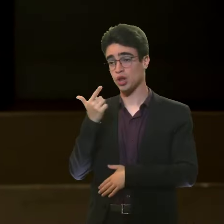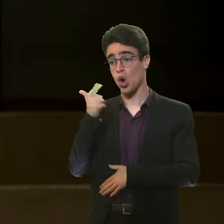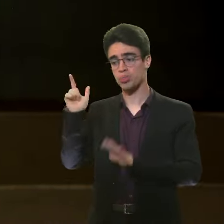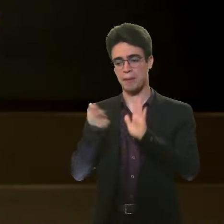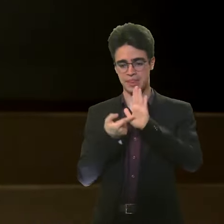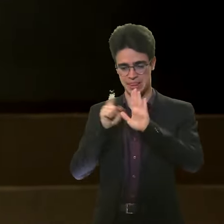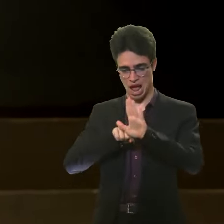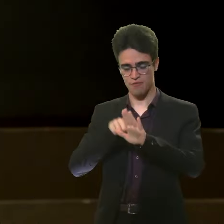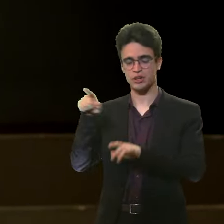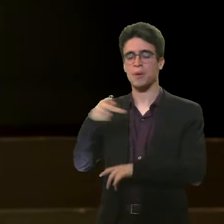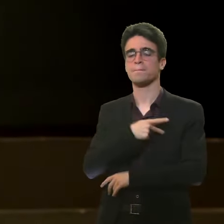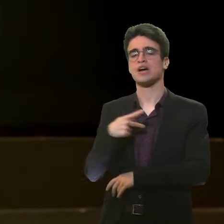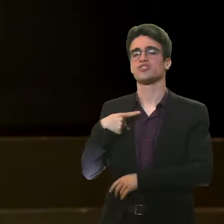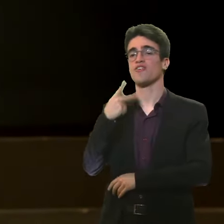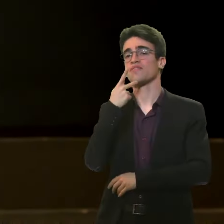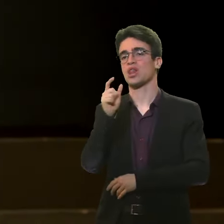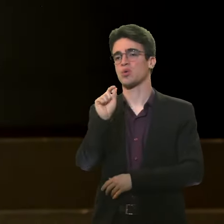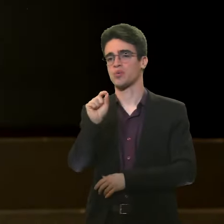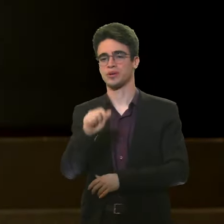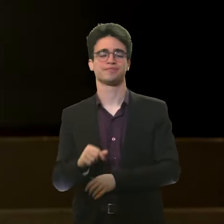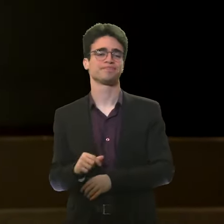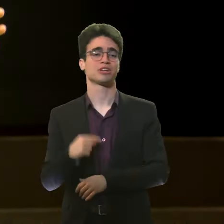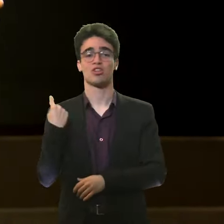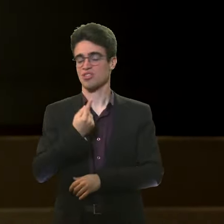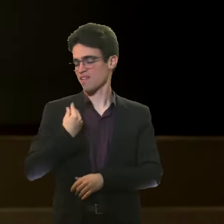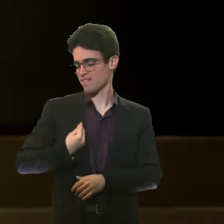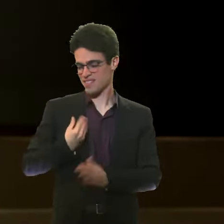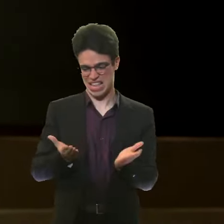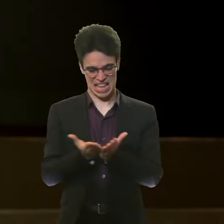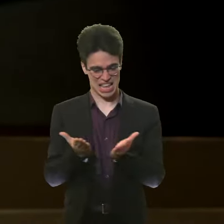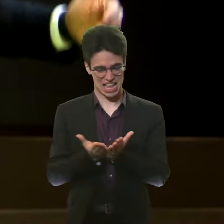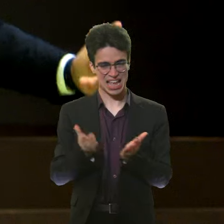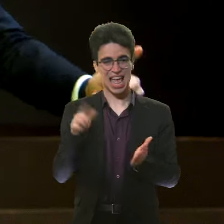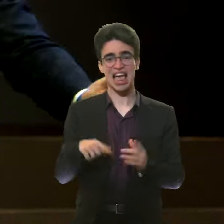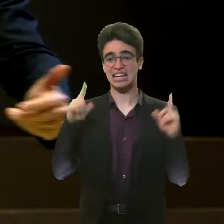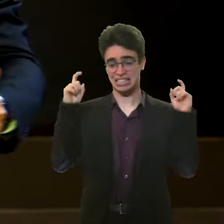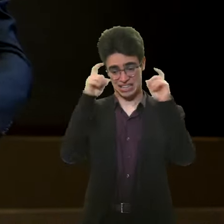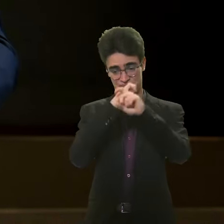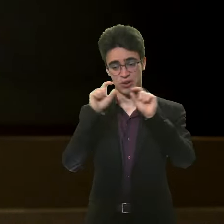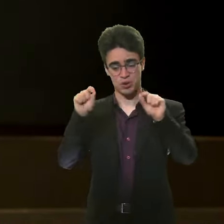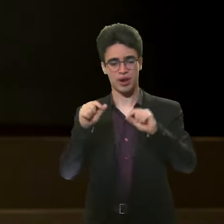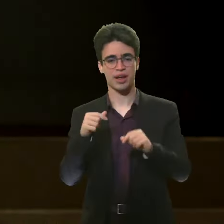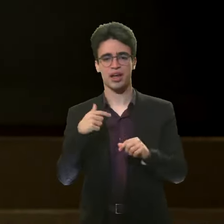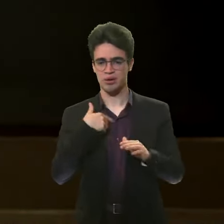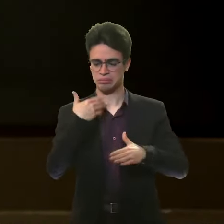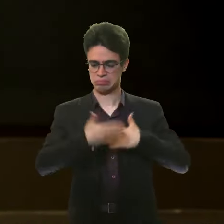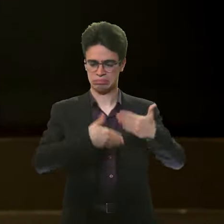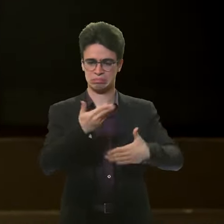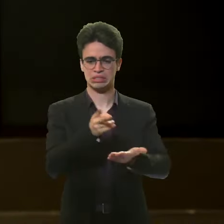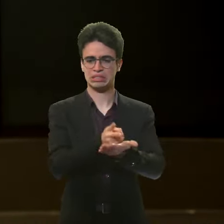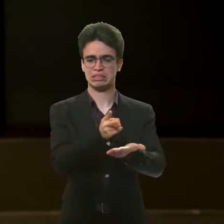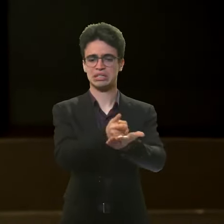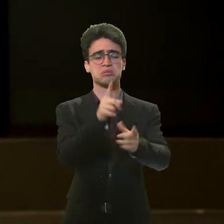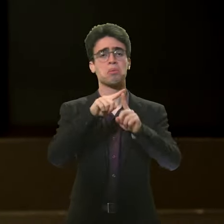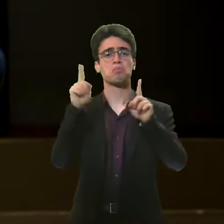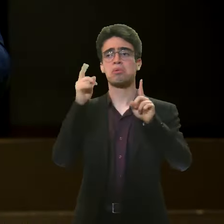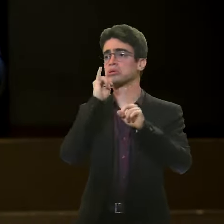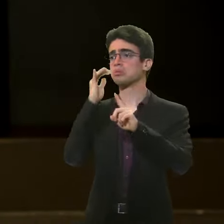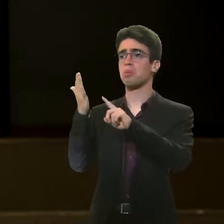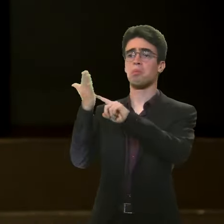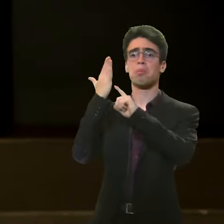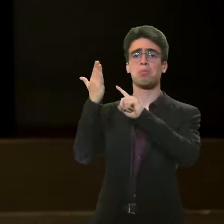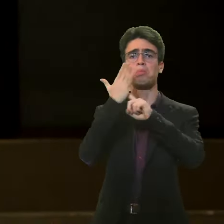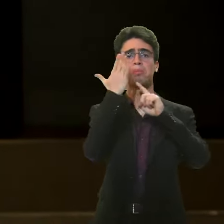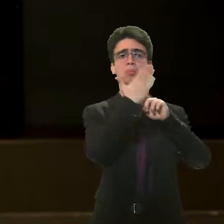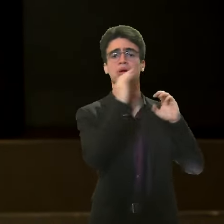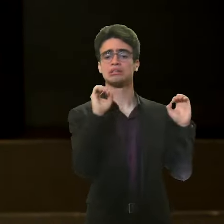muito interessante. Ele falou assim, o desafio da vida cristã é você continuar fazendo o que você acredita, mesmo sem sinal nenhum. E ele